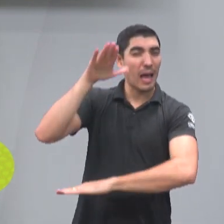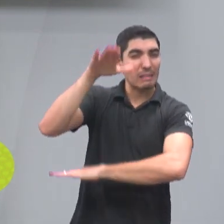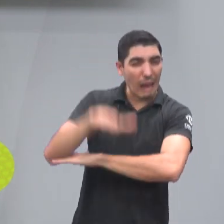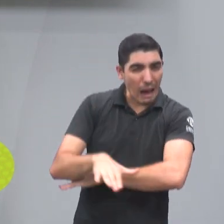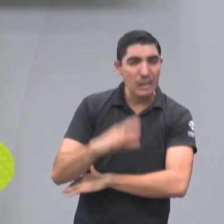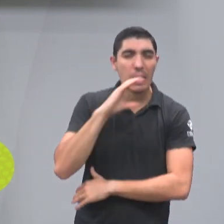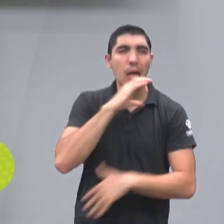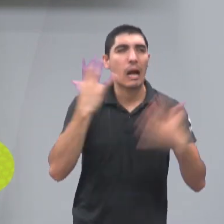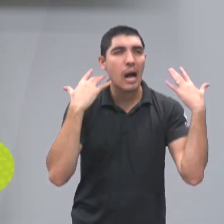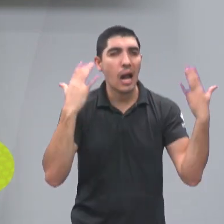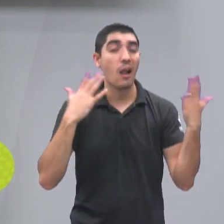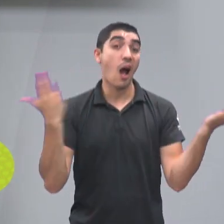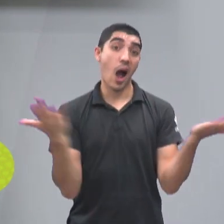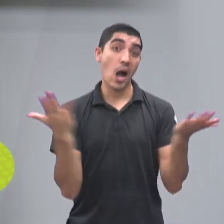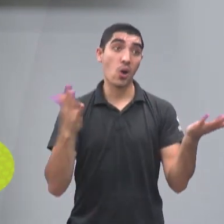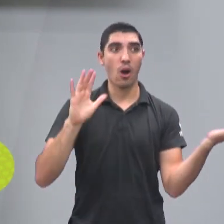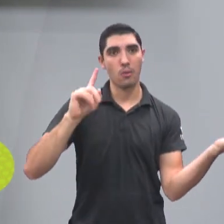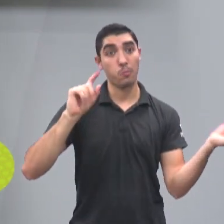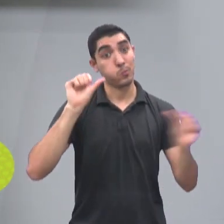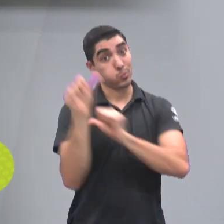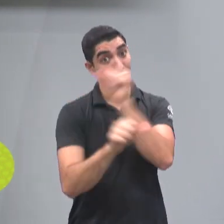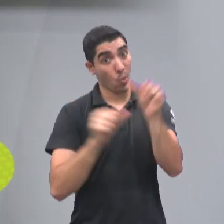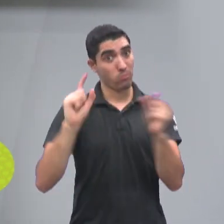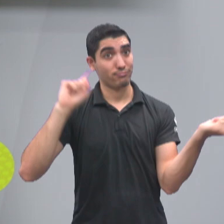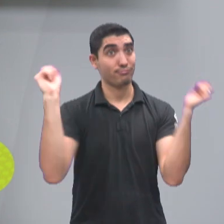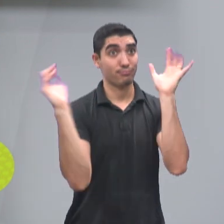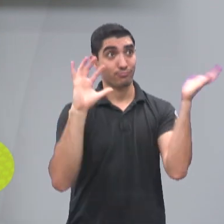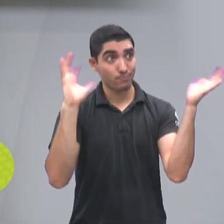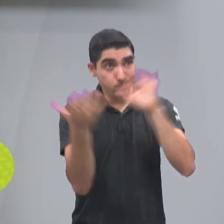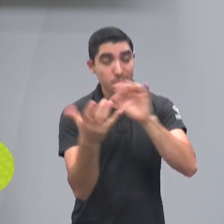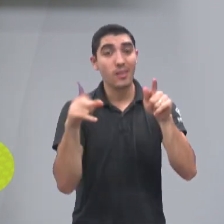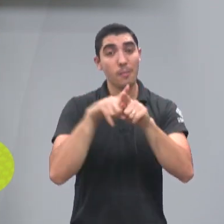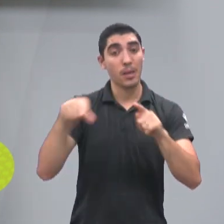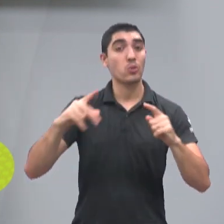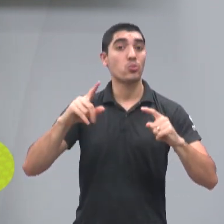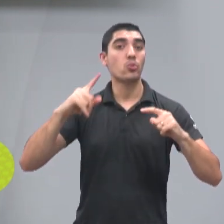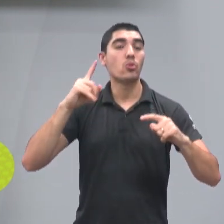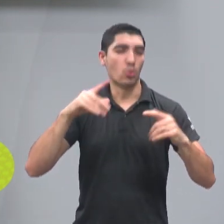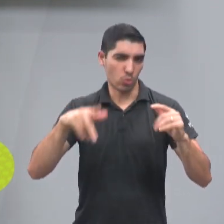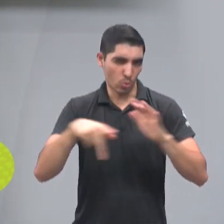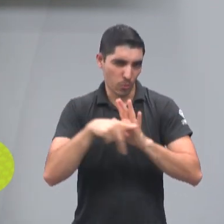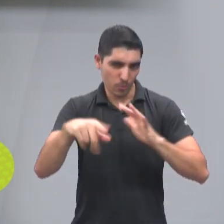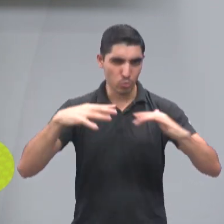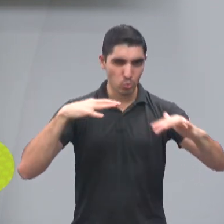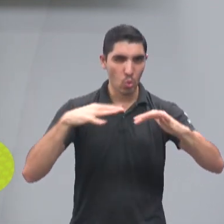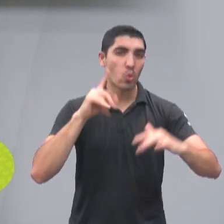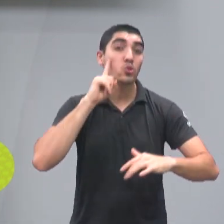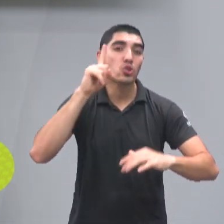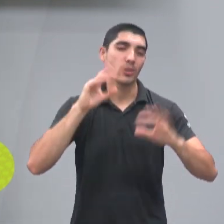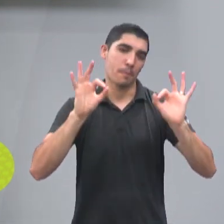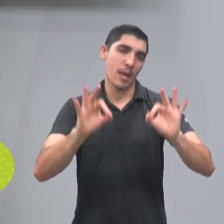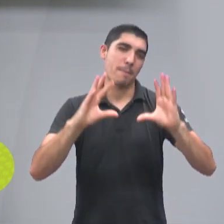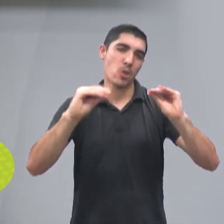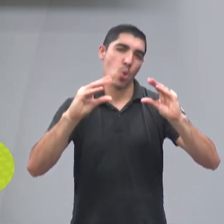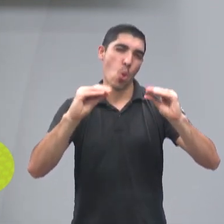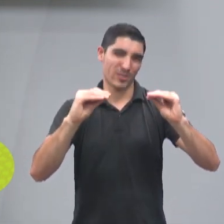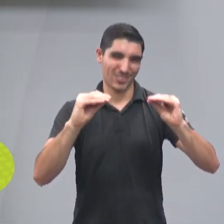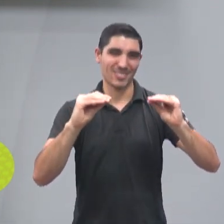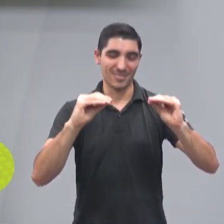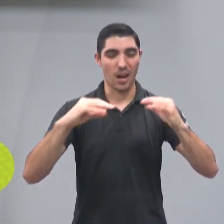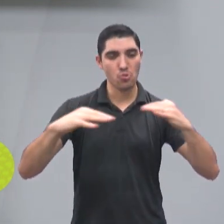passou. Então, aí o joseense conseguiu impor o seu jogo, conseguiu fazer valer o que